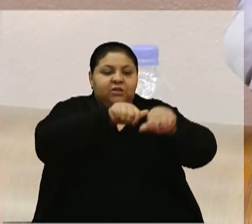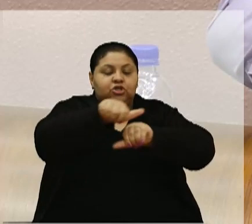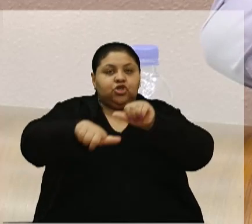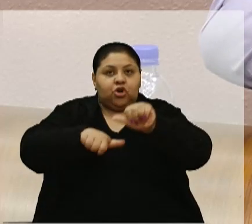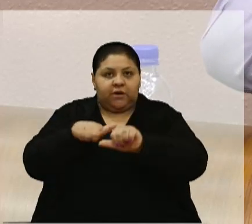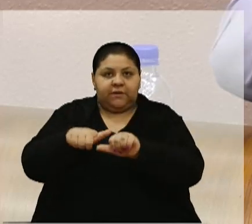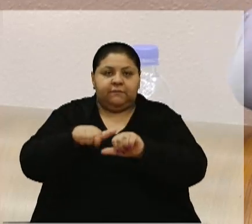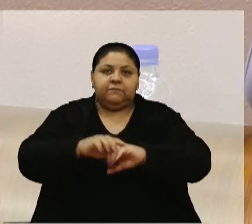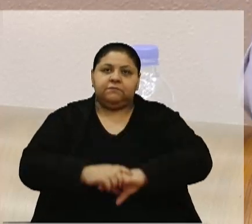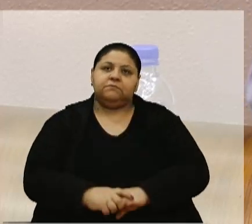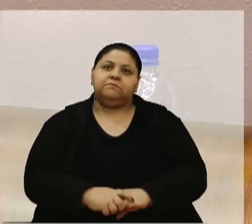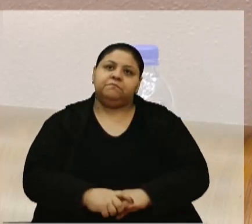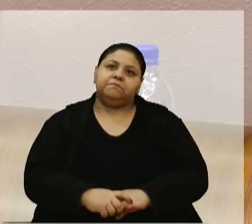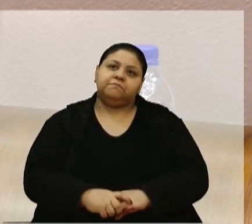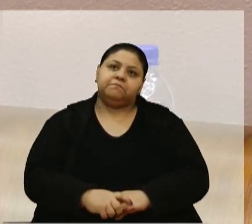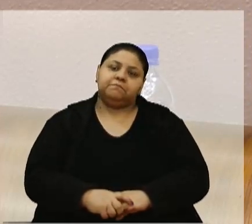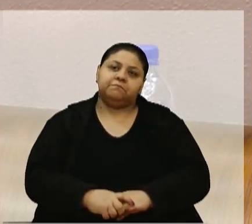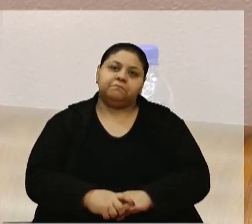modificativa.